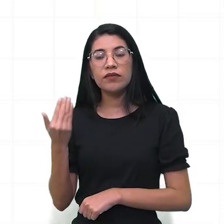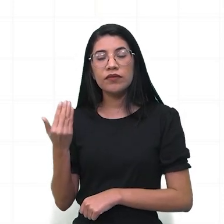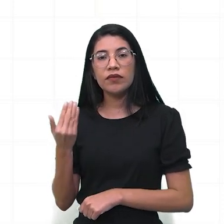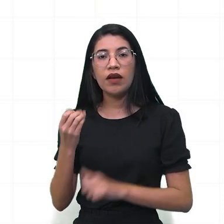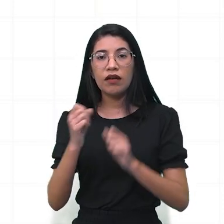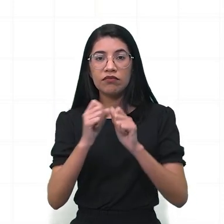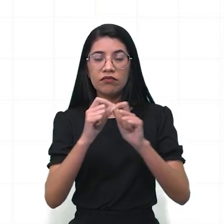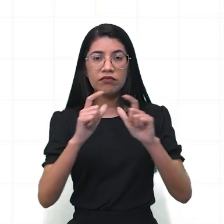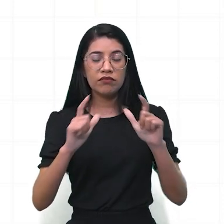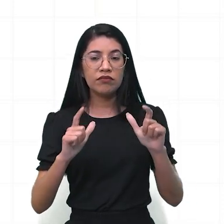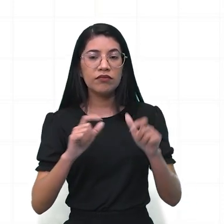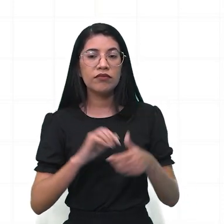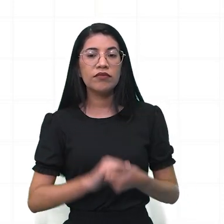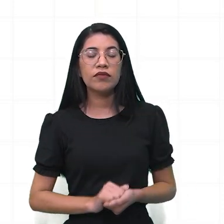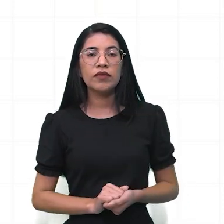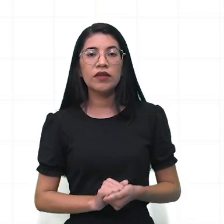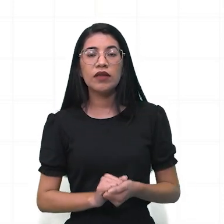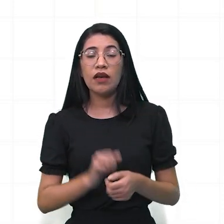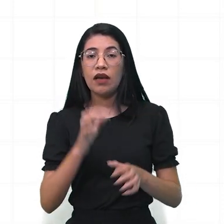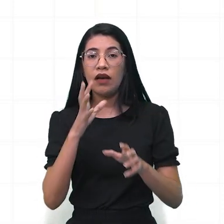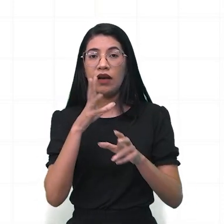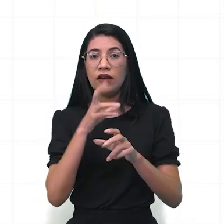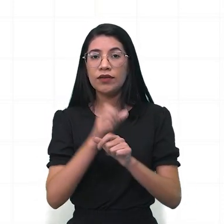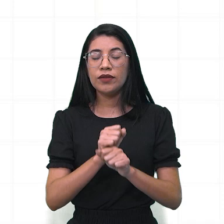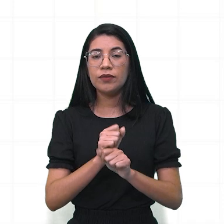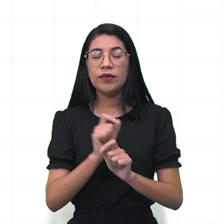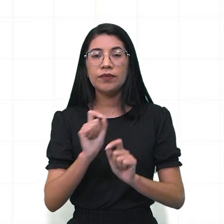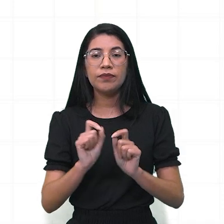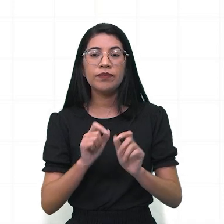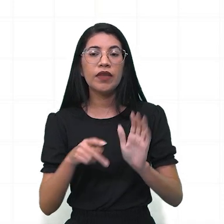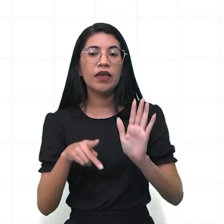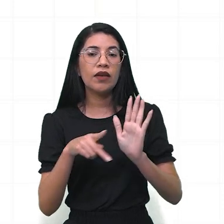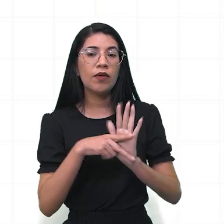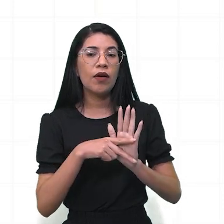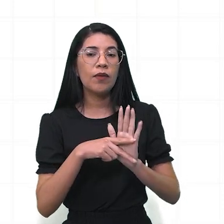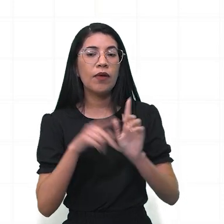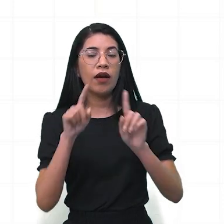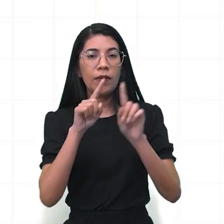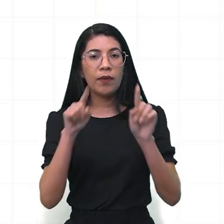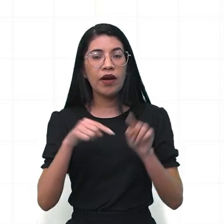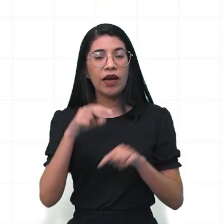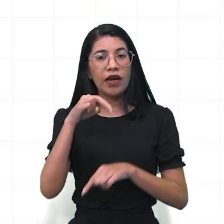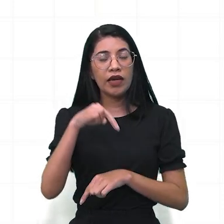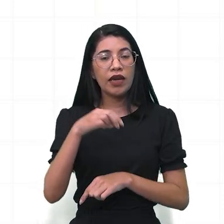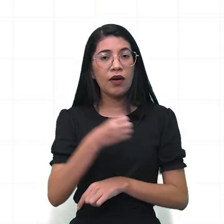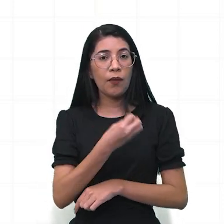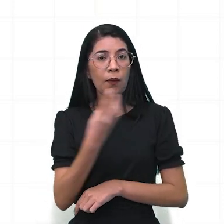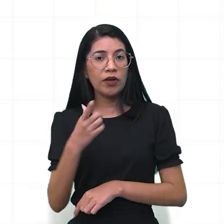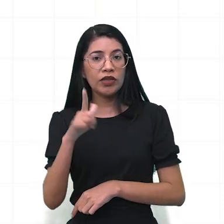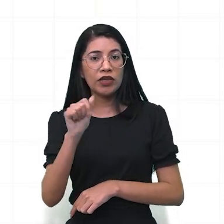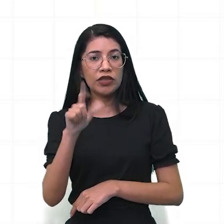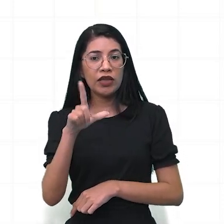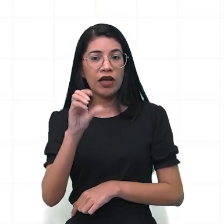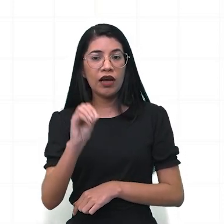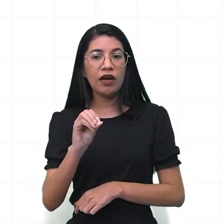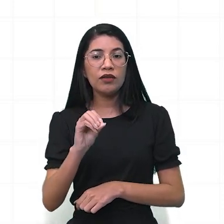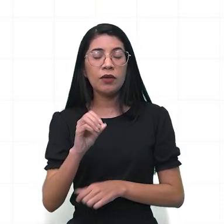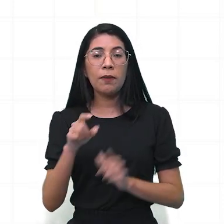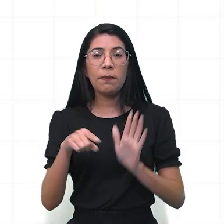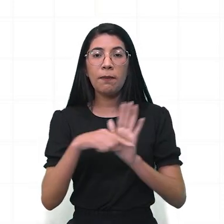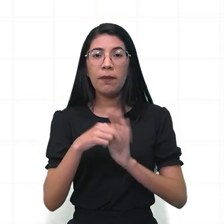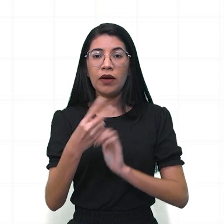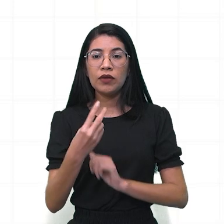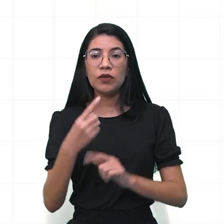essa equação aí. A soma, né, é igual ao número de lados, representado por n, menos